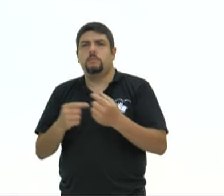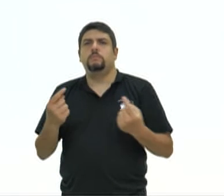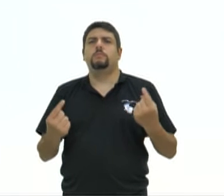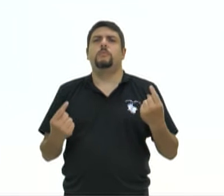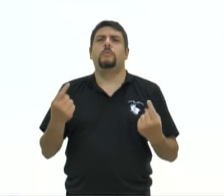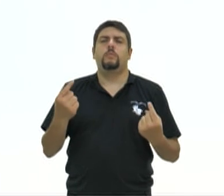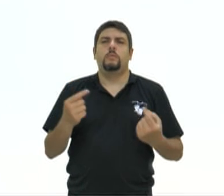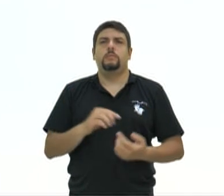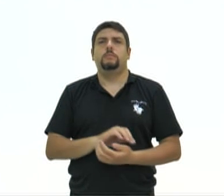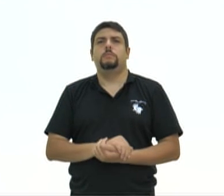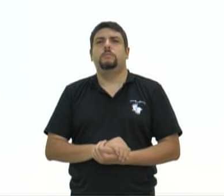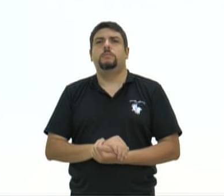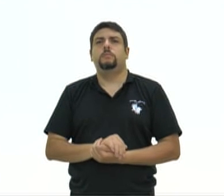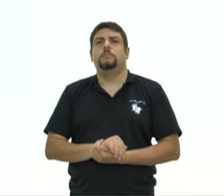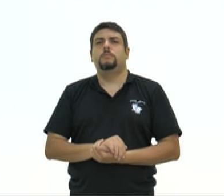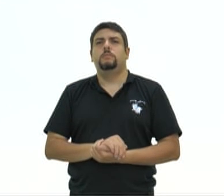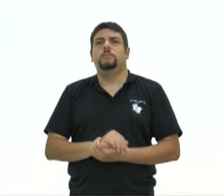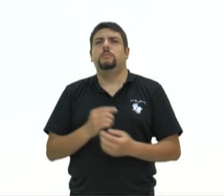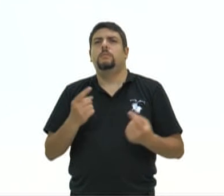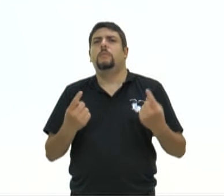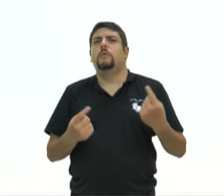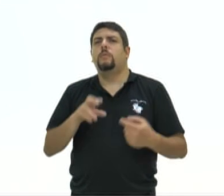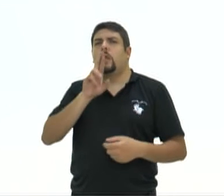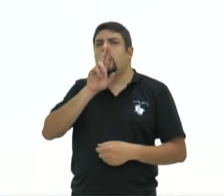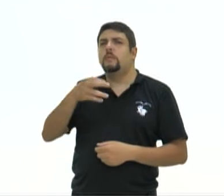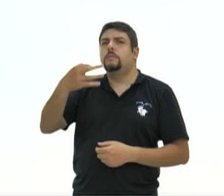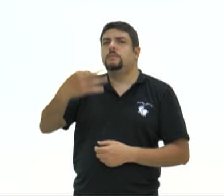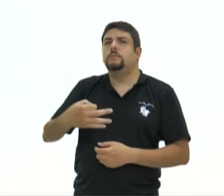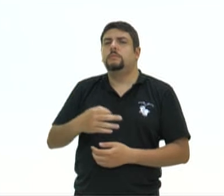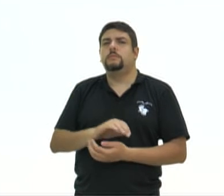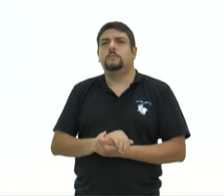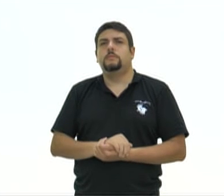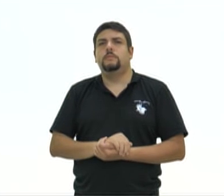ordem. Qual que é a alternativa correta?